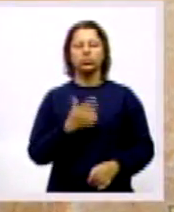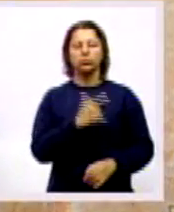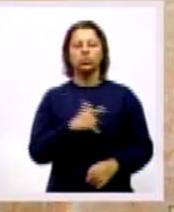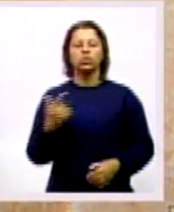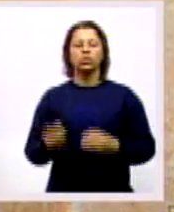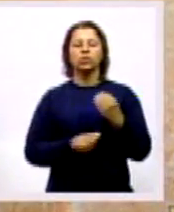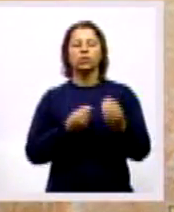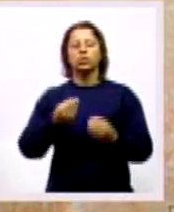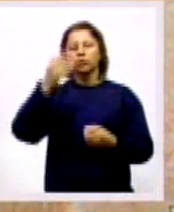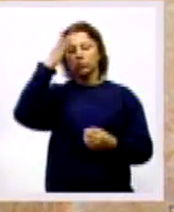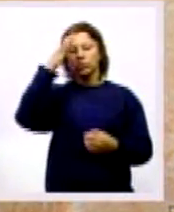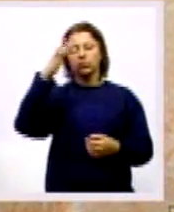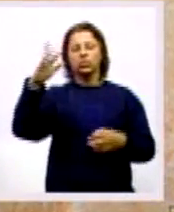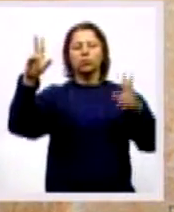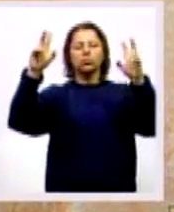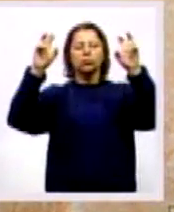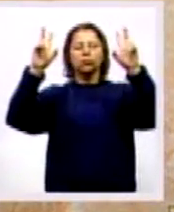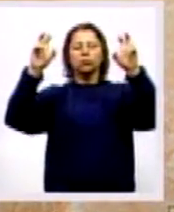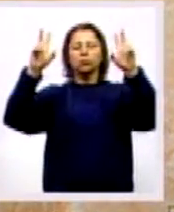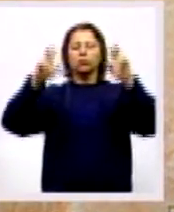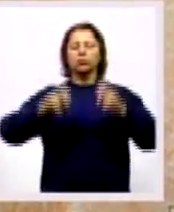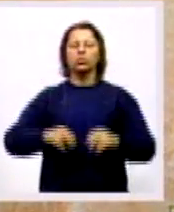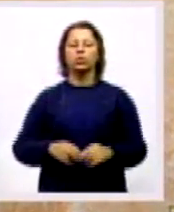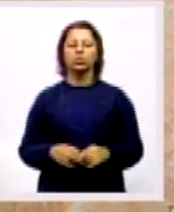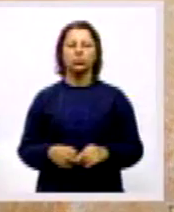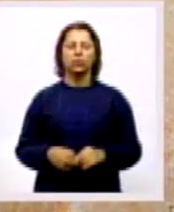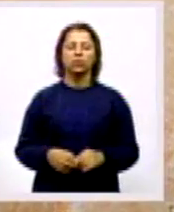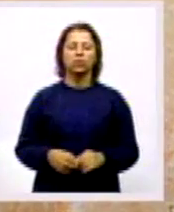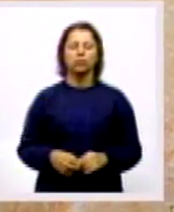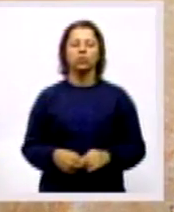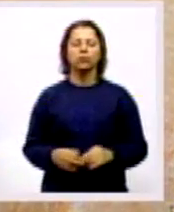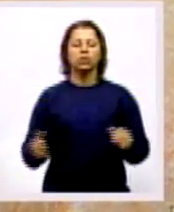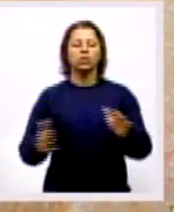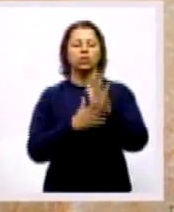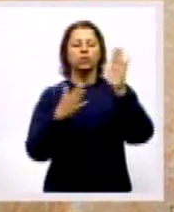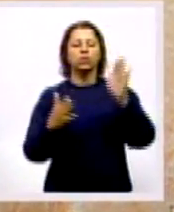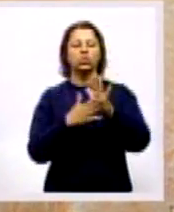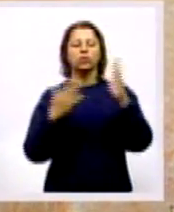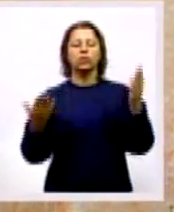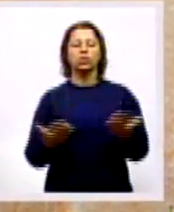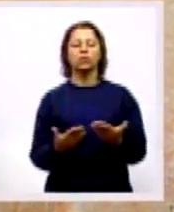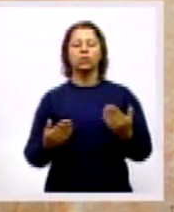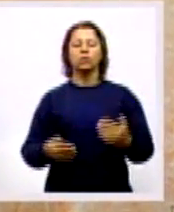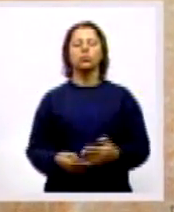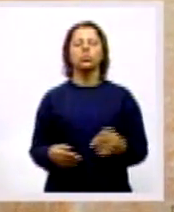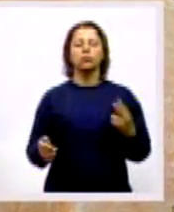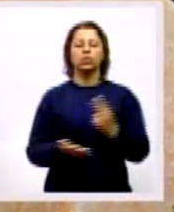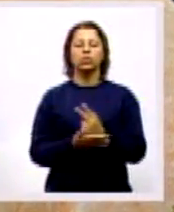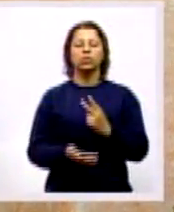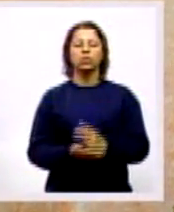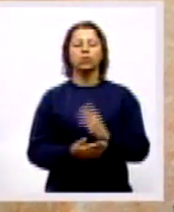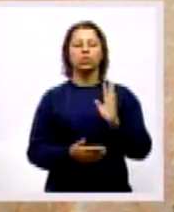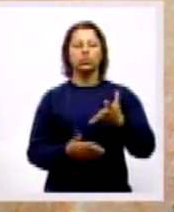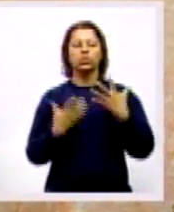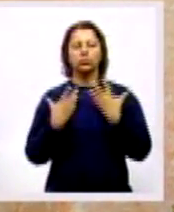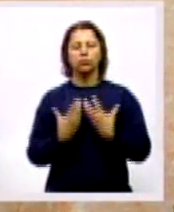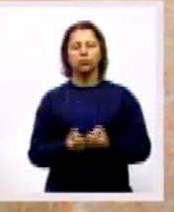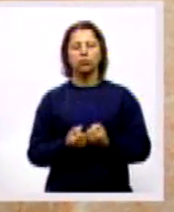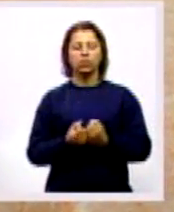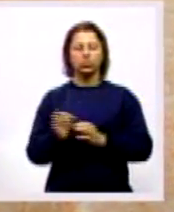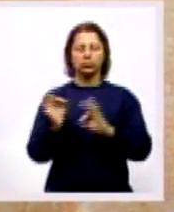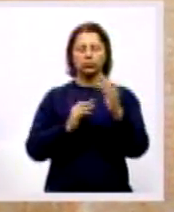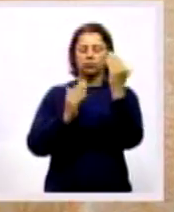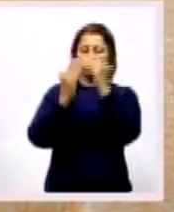nem pensado qual que seria o tema deste Kairos de hoje, apesar de já ter recebido a